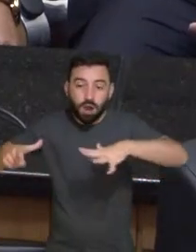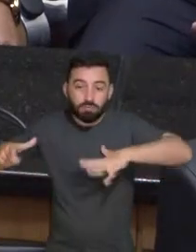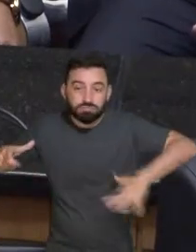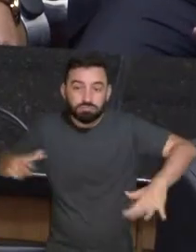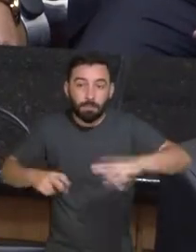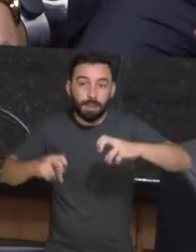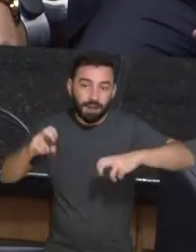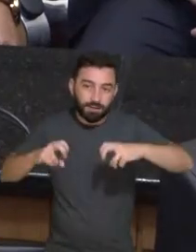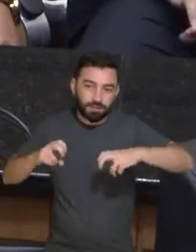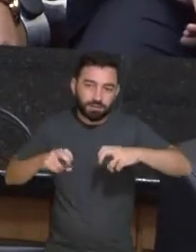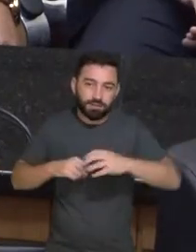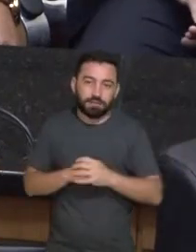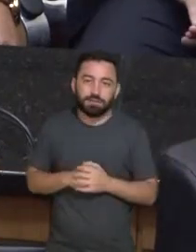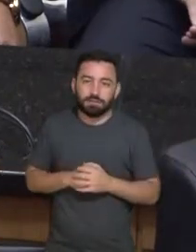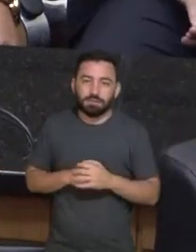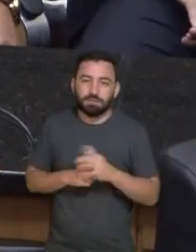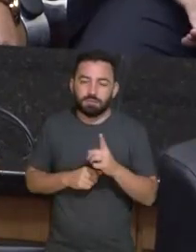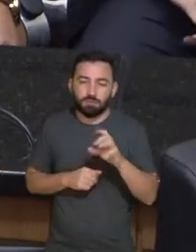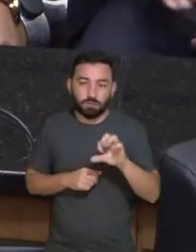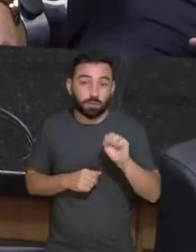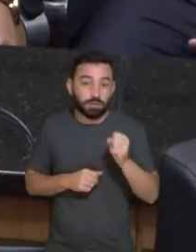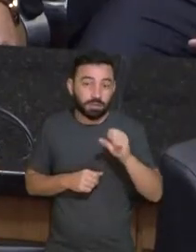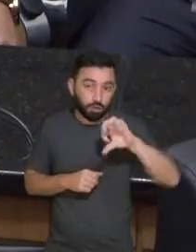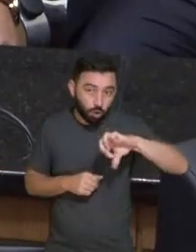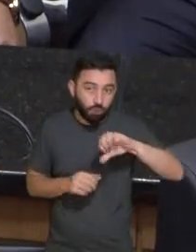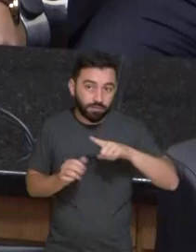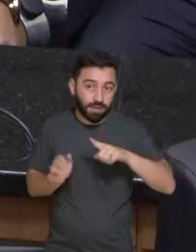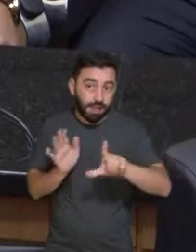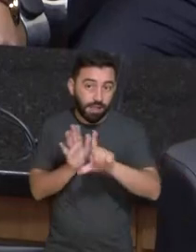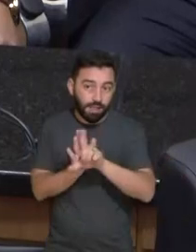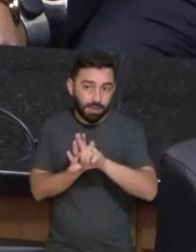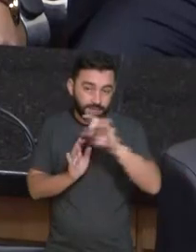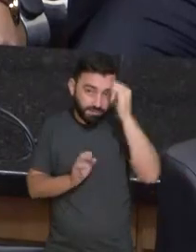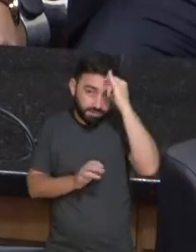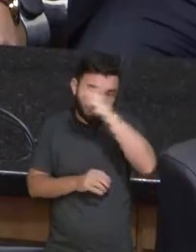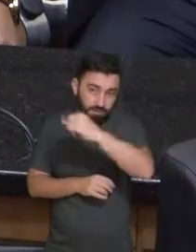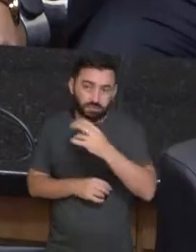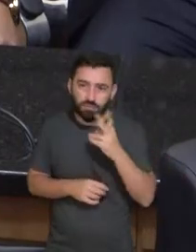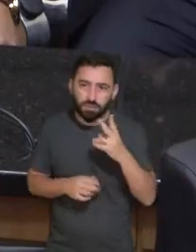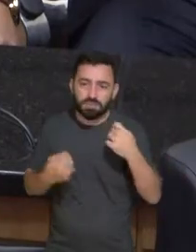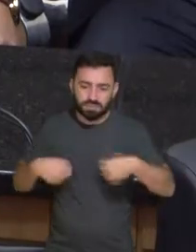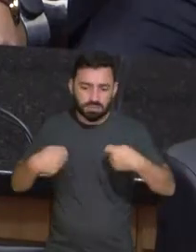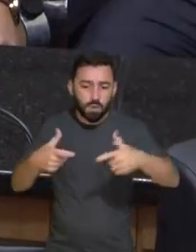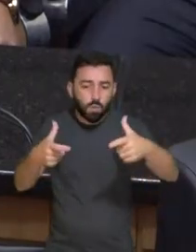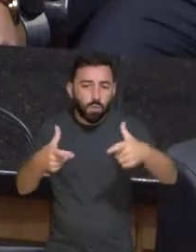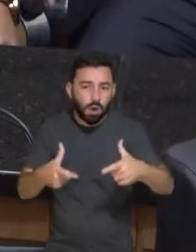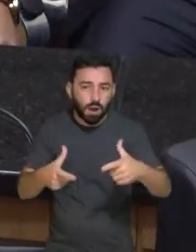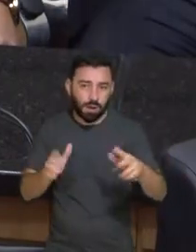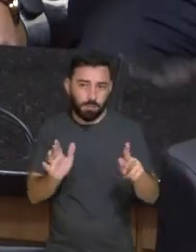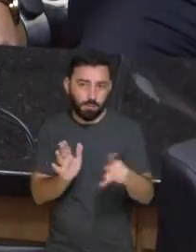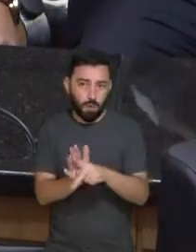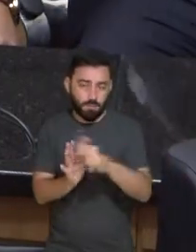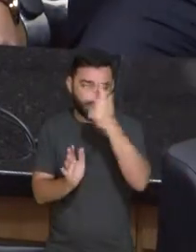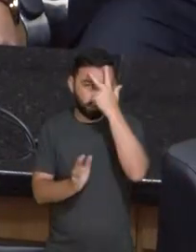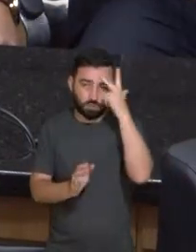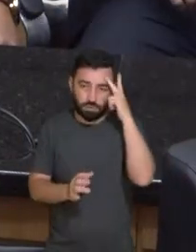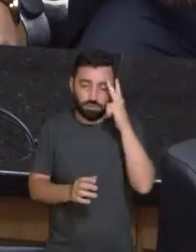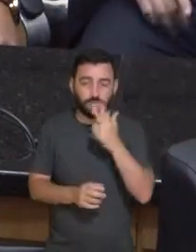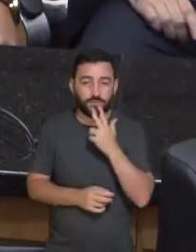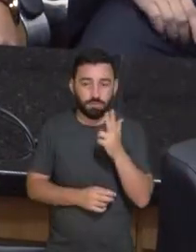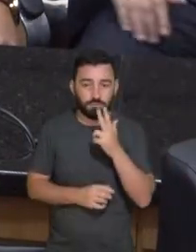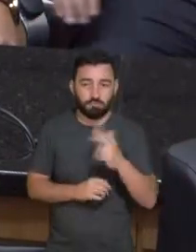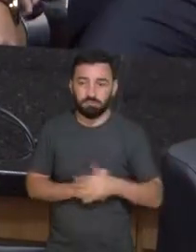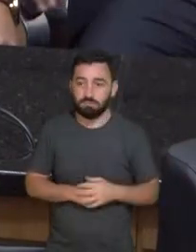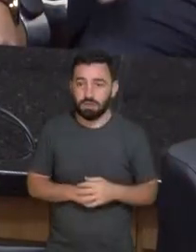lei de 1989, que é a lei antifumo, prevê que tem um local específico para fumantes. E hoje as